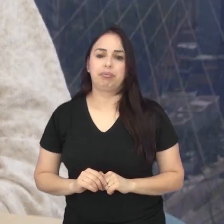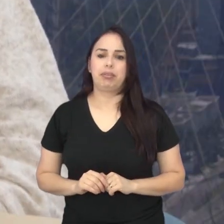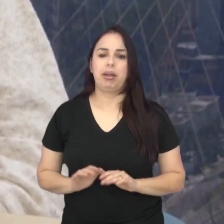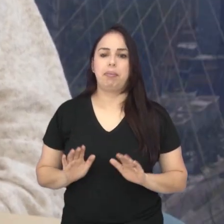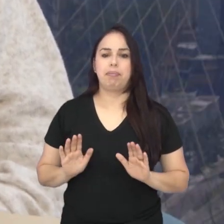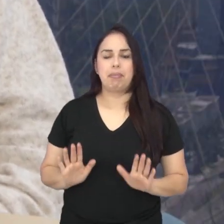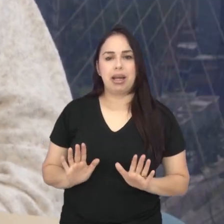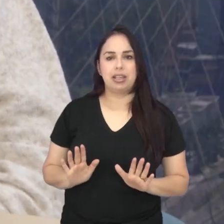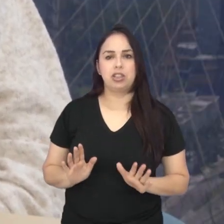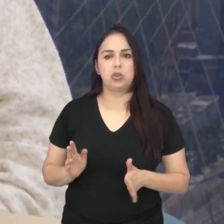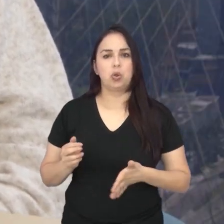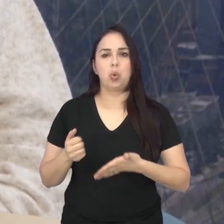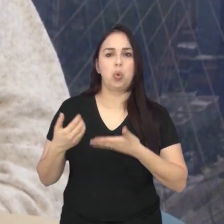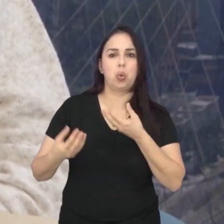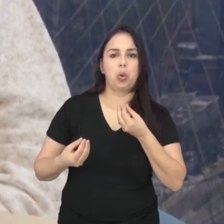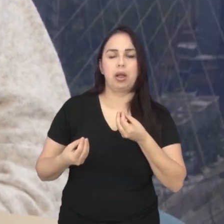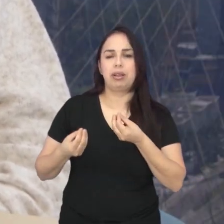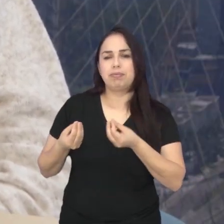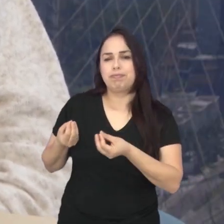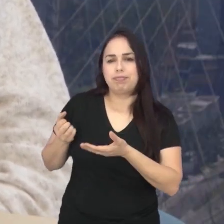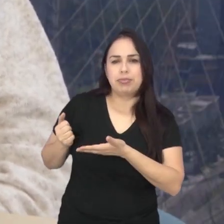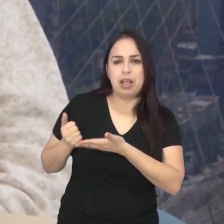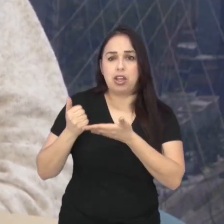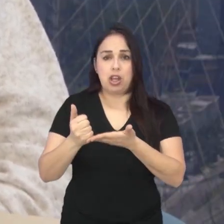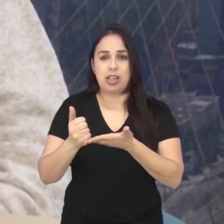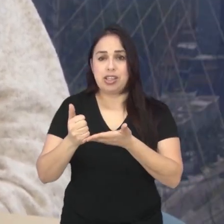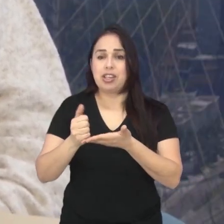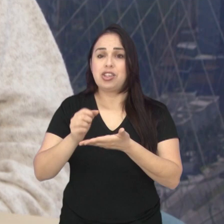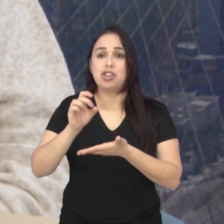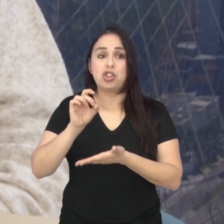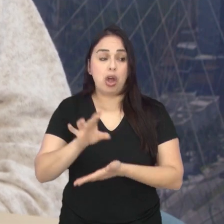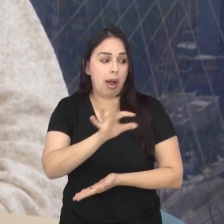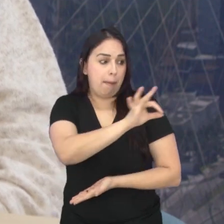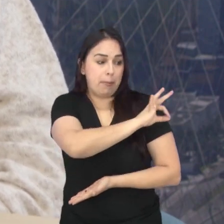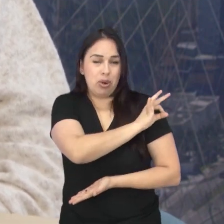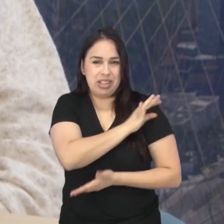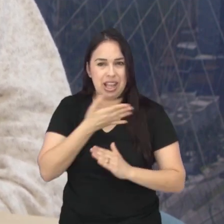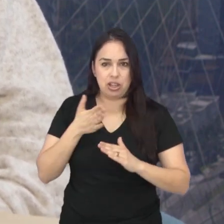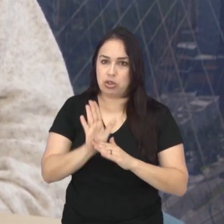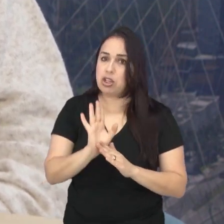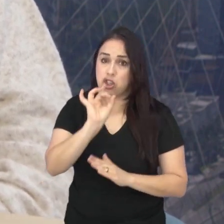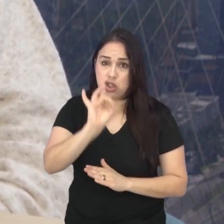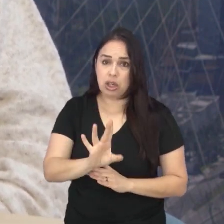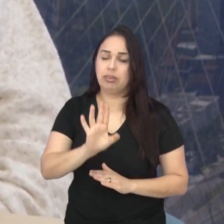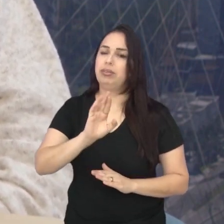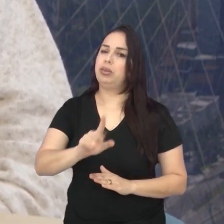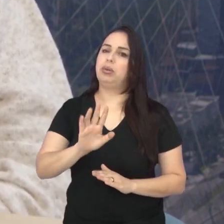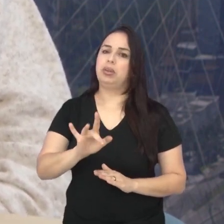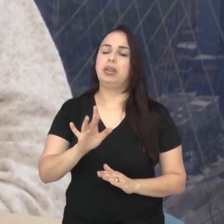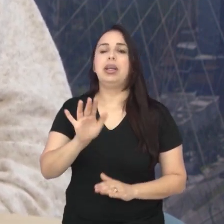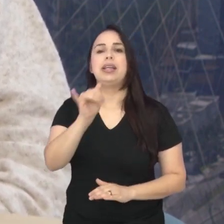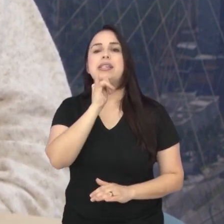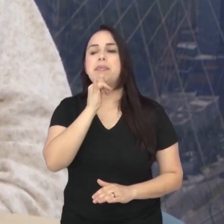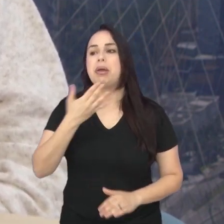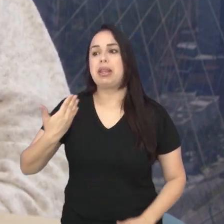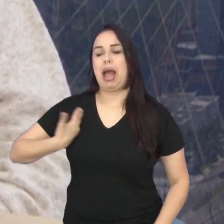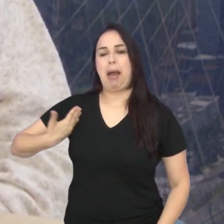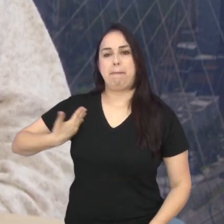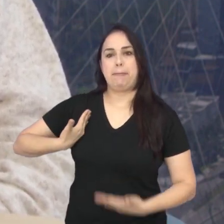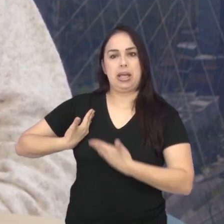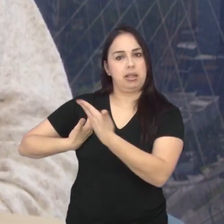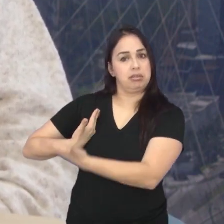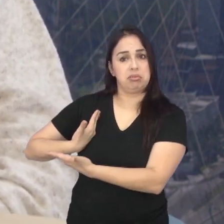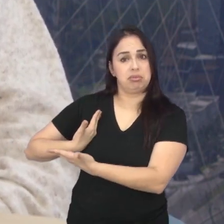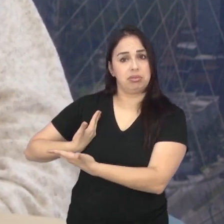os meios de socorro, digamos, para a violência doméstica não são apenas a polícia, né? Então, por exemplo, se você é amiga de uma vítima de